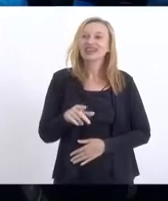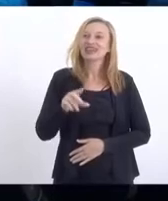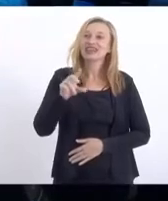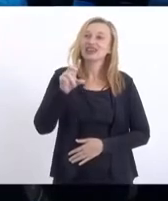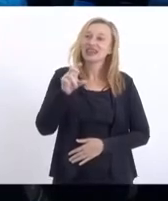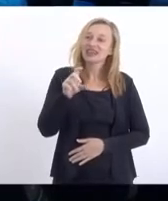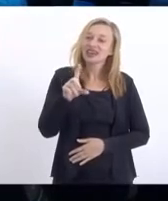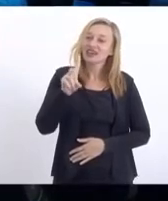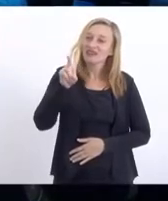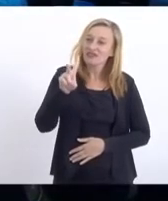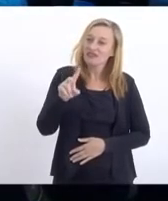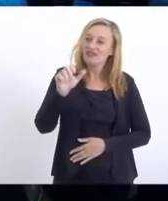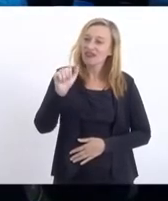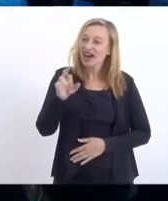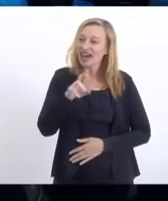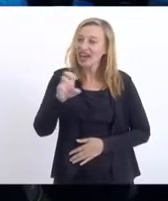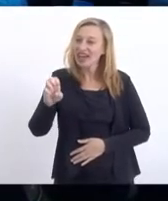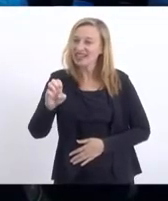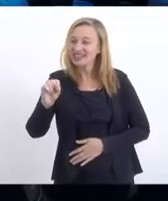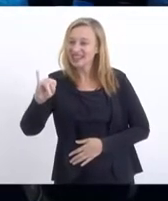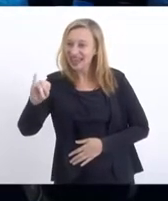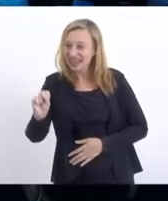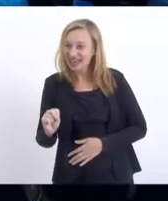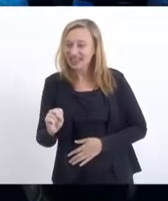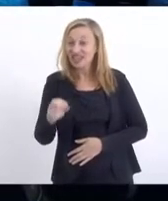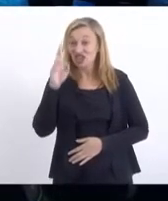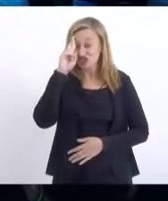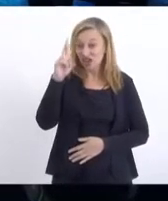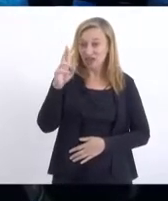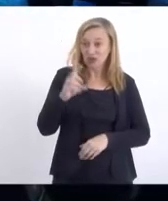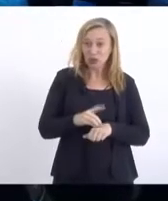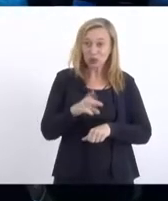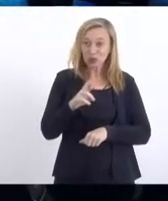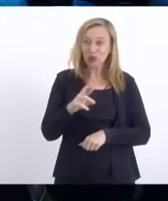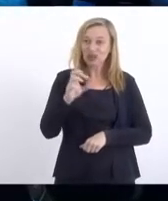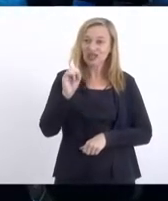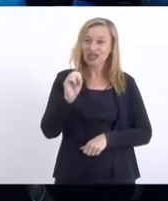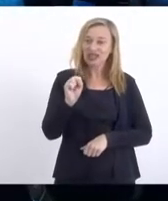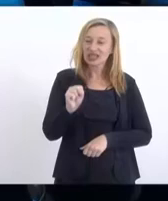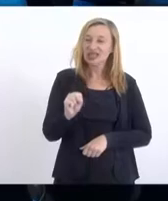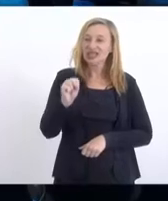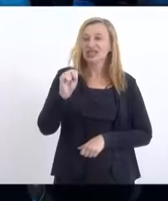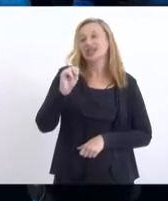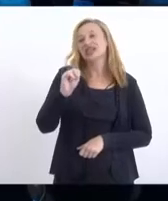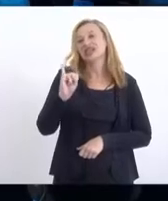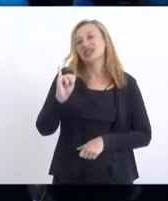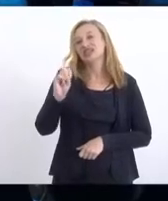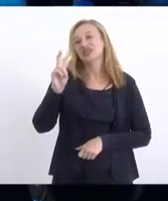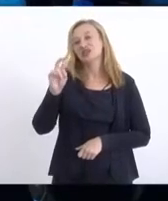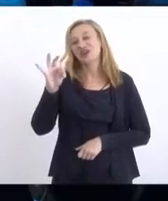Varriçai, nosso chefe, doutor Silvestre.